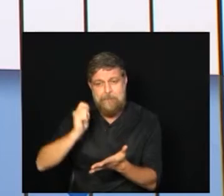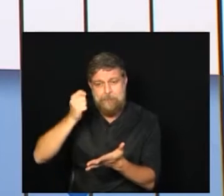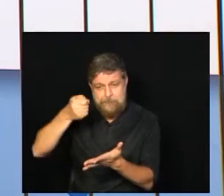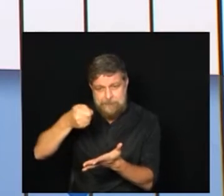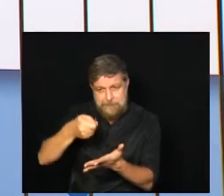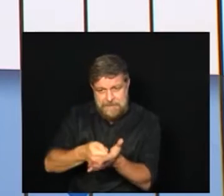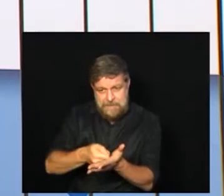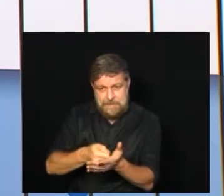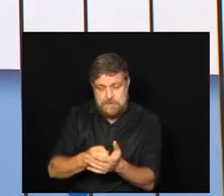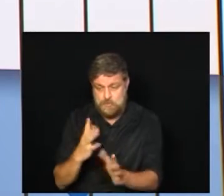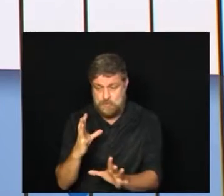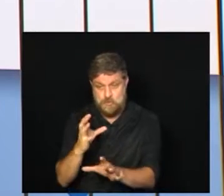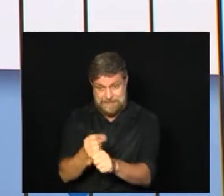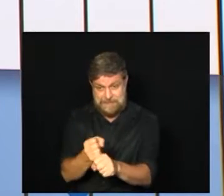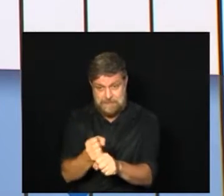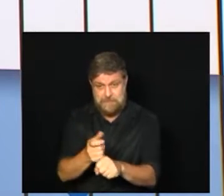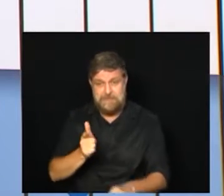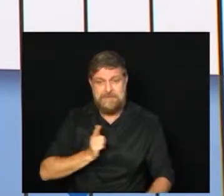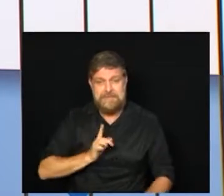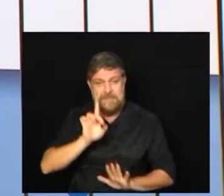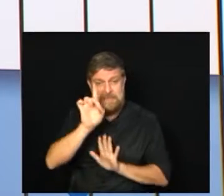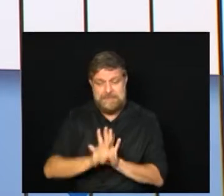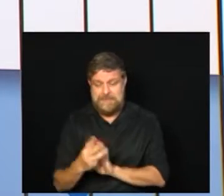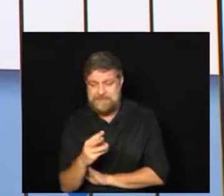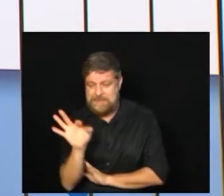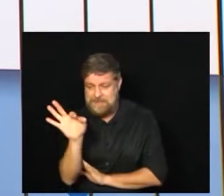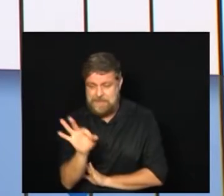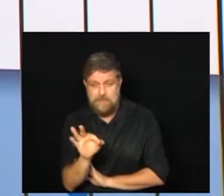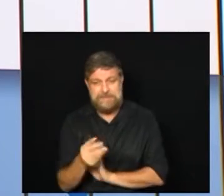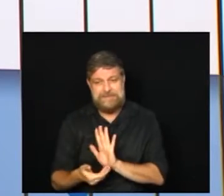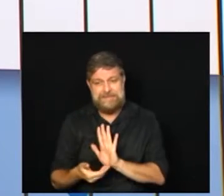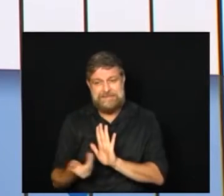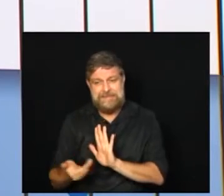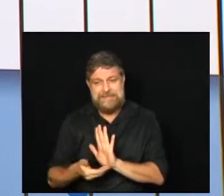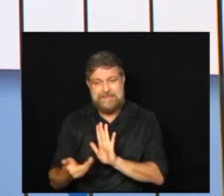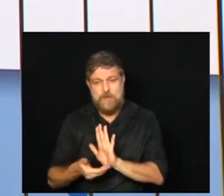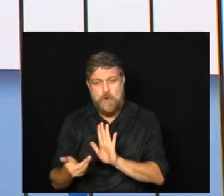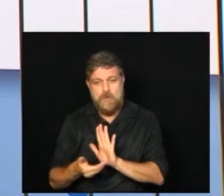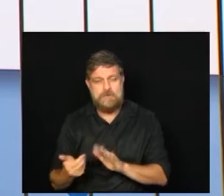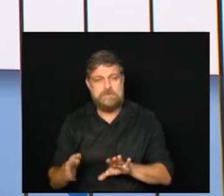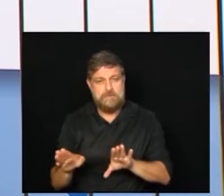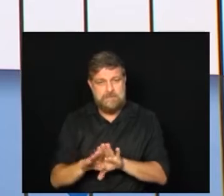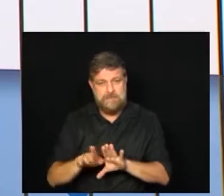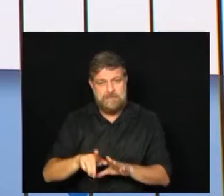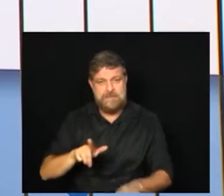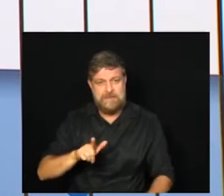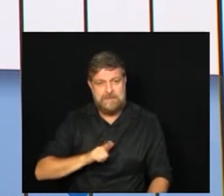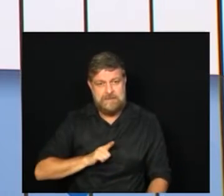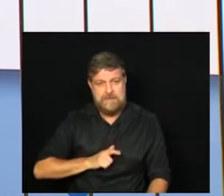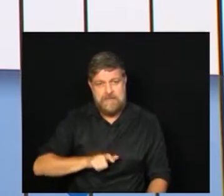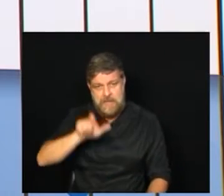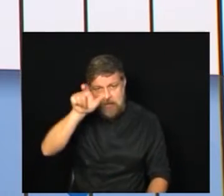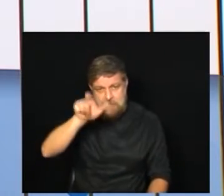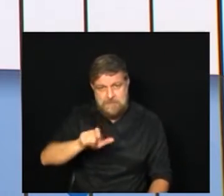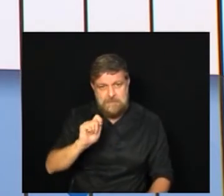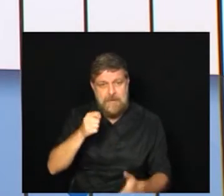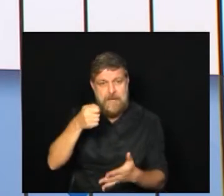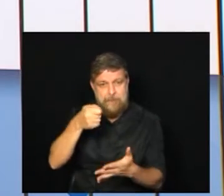em cota única, tem direito a 3% de desconto. Além disso, quem pagou o IPTU